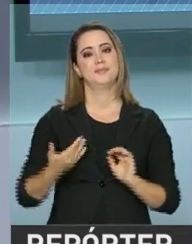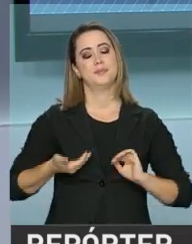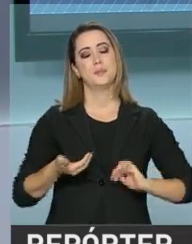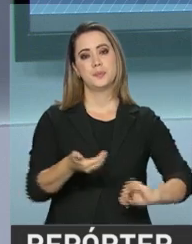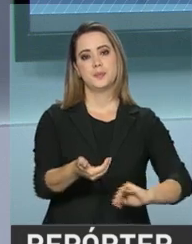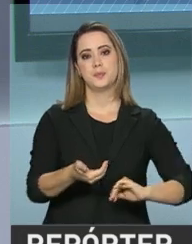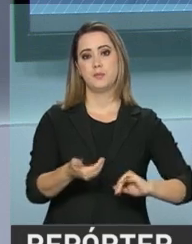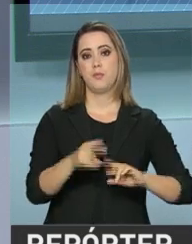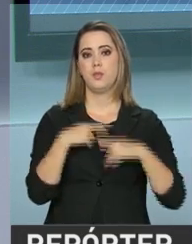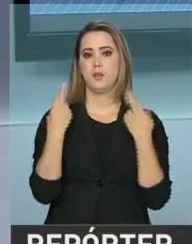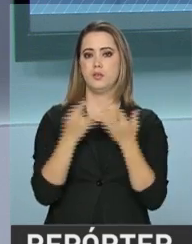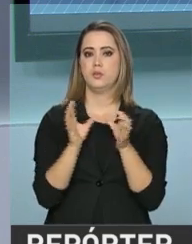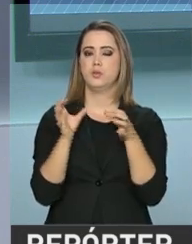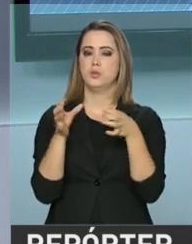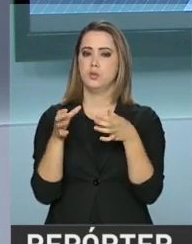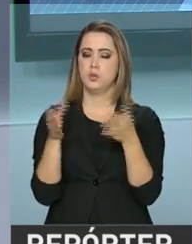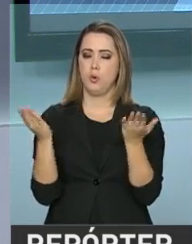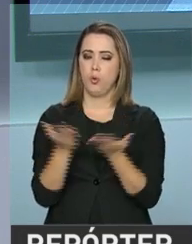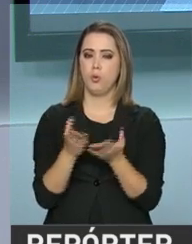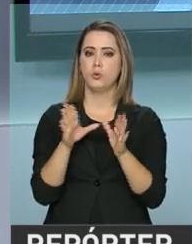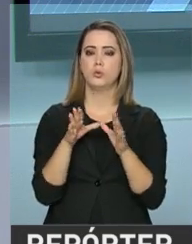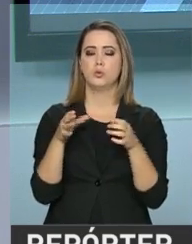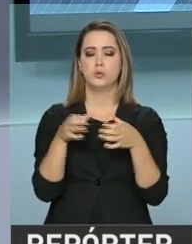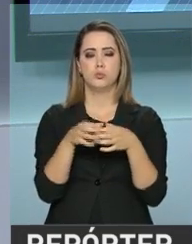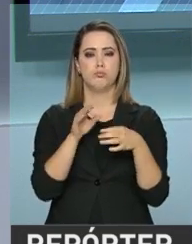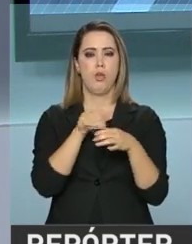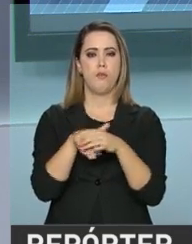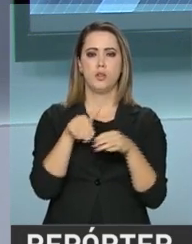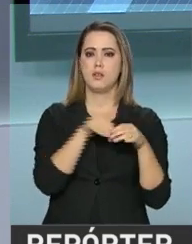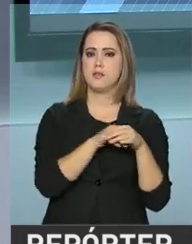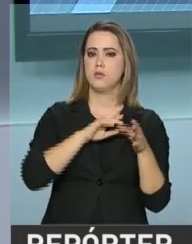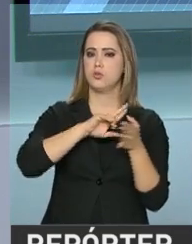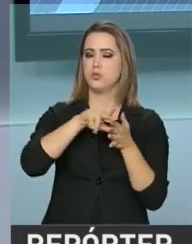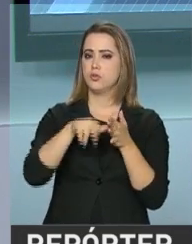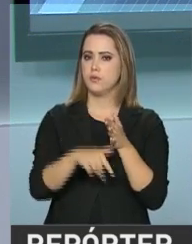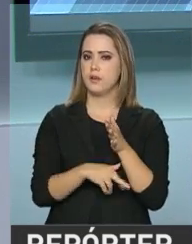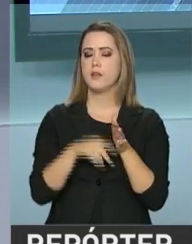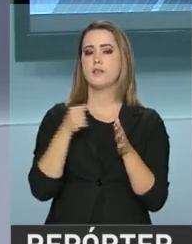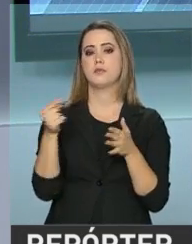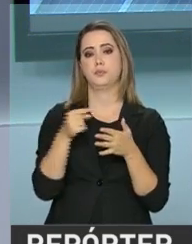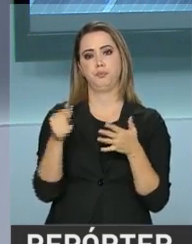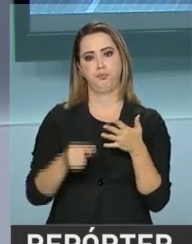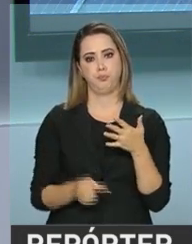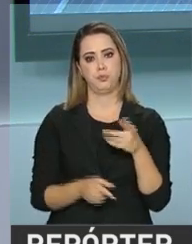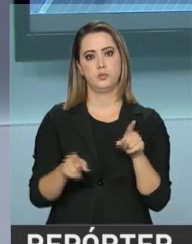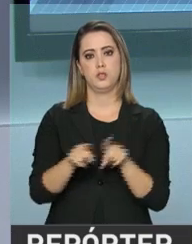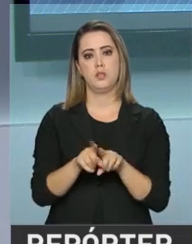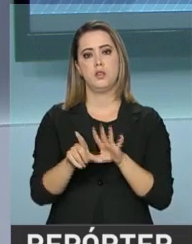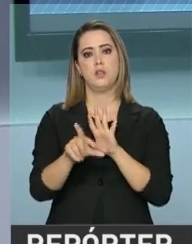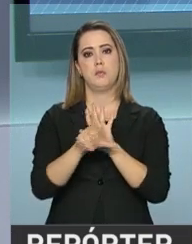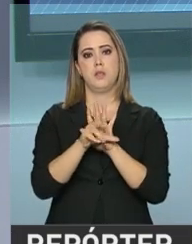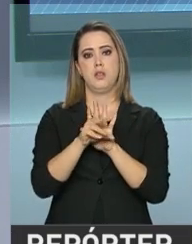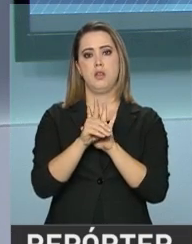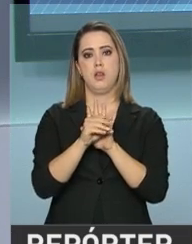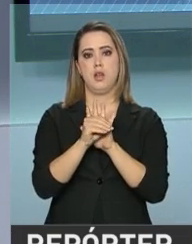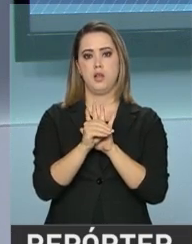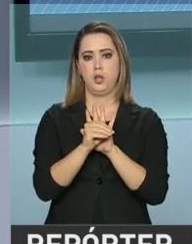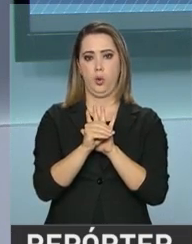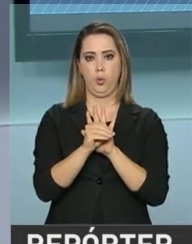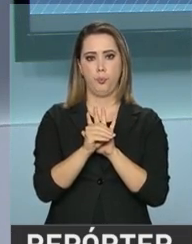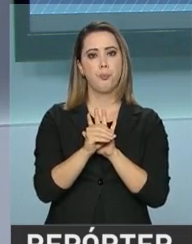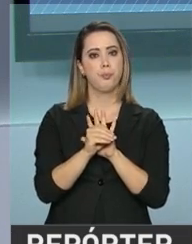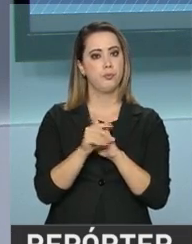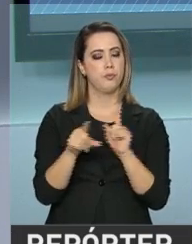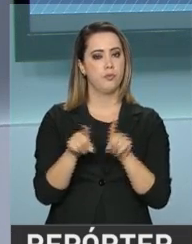reúne hoje com várias matérias para votação, entre elas a Lei de Diretrizes Orçamentárias de 2018.